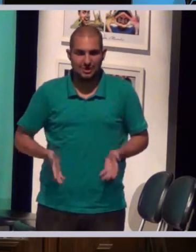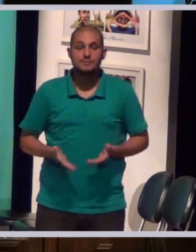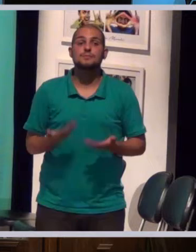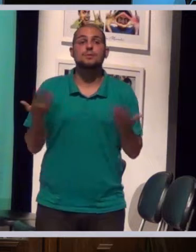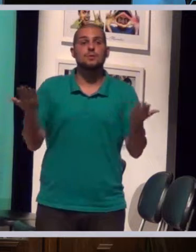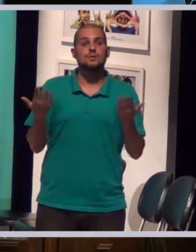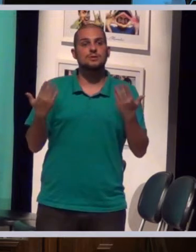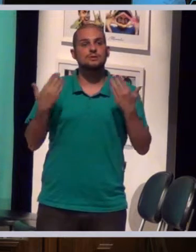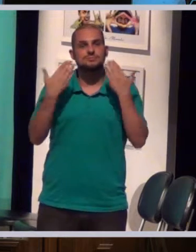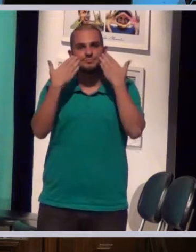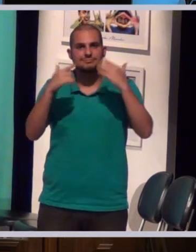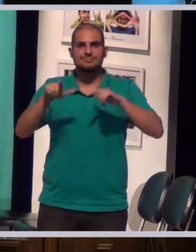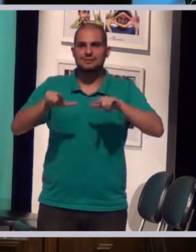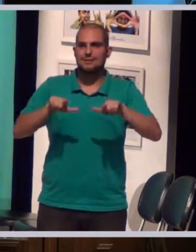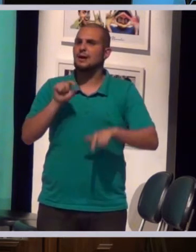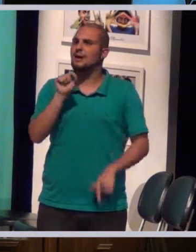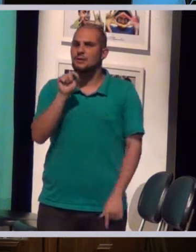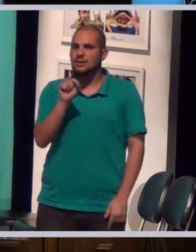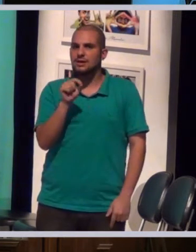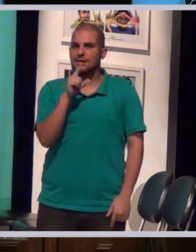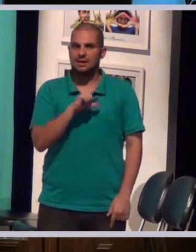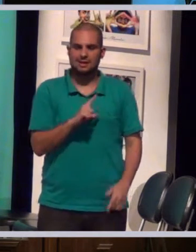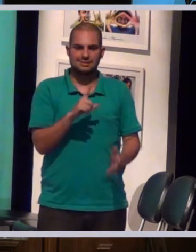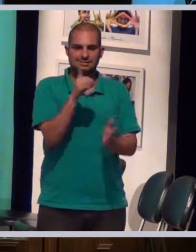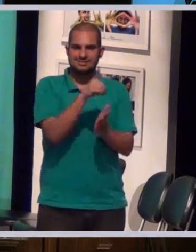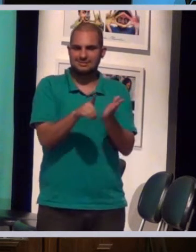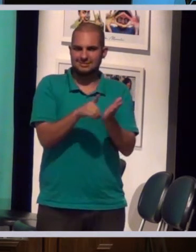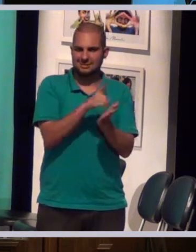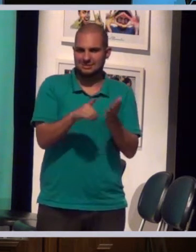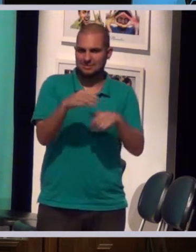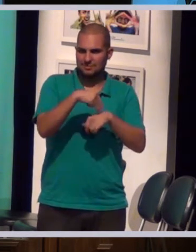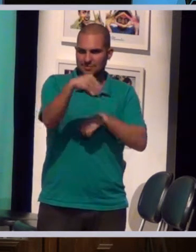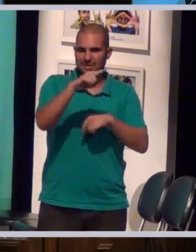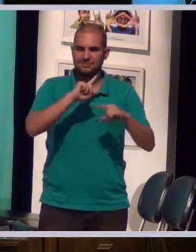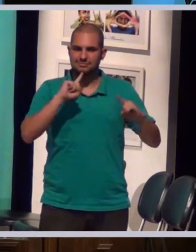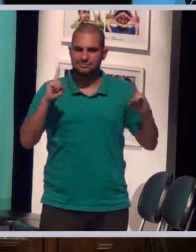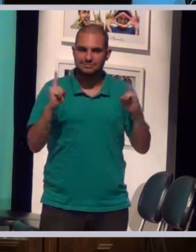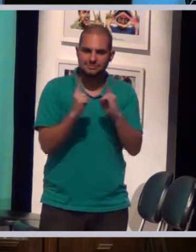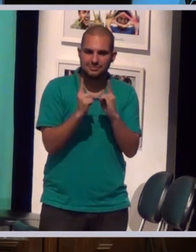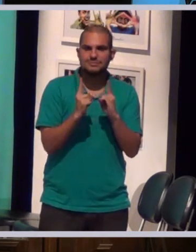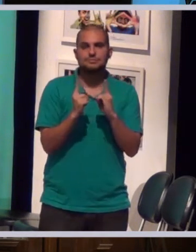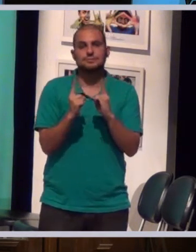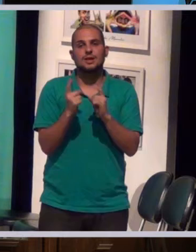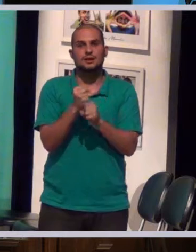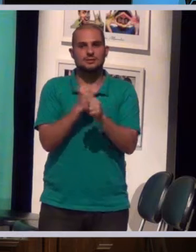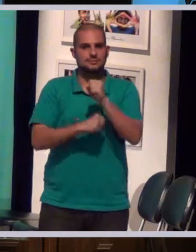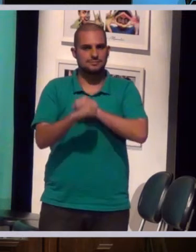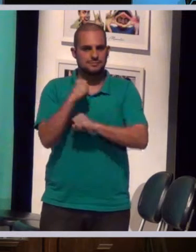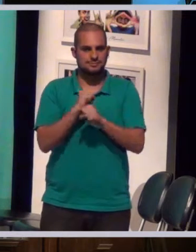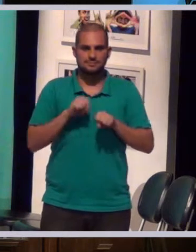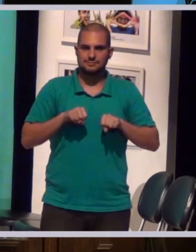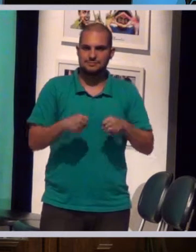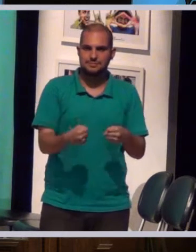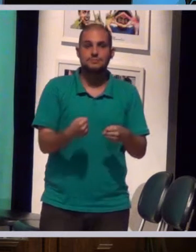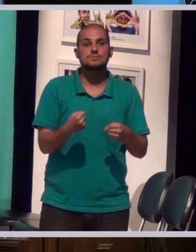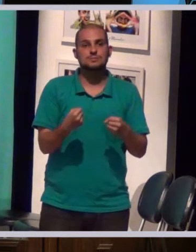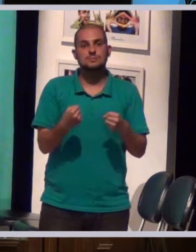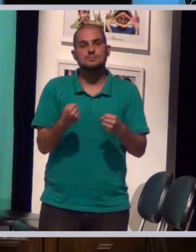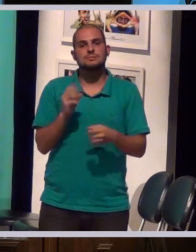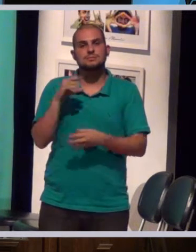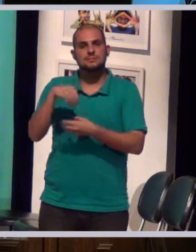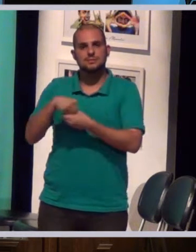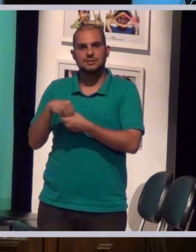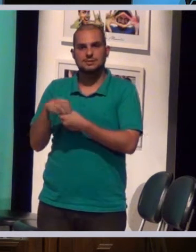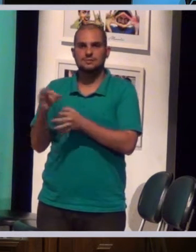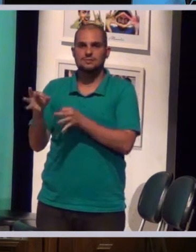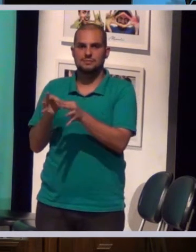apresento hoje é um pequeno recorte da minha dissertação de mestrado, que foi defendida no ano passado, junto ao programa de pós-graduação